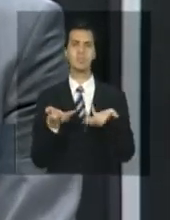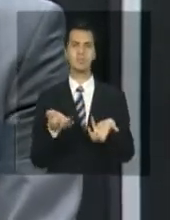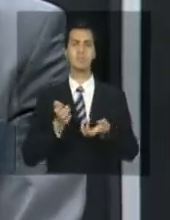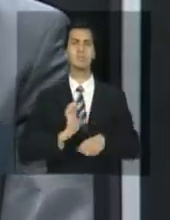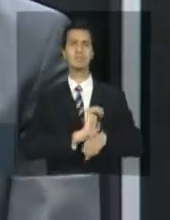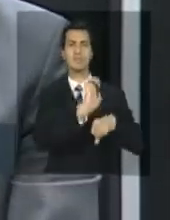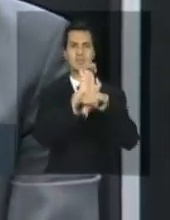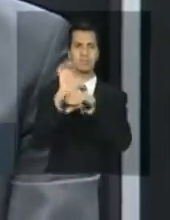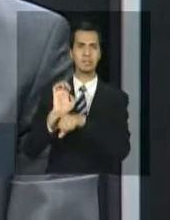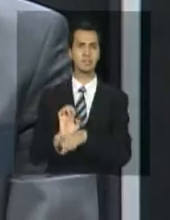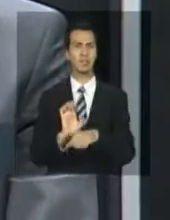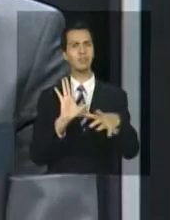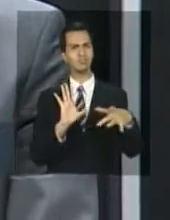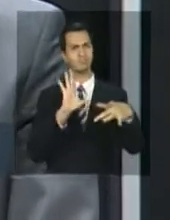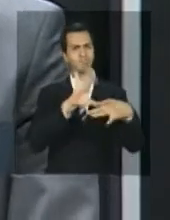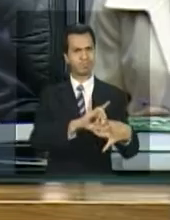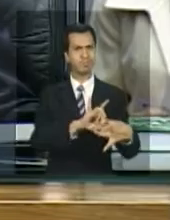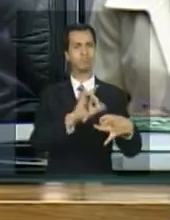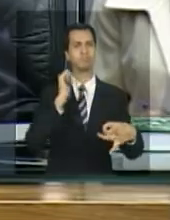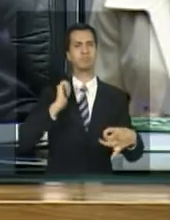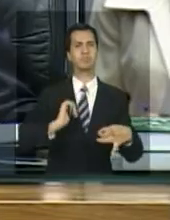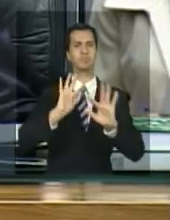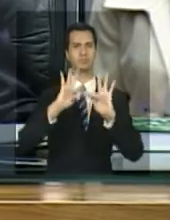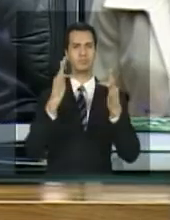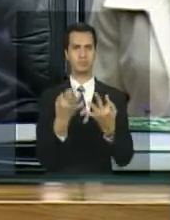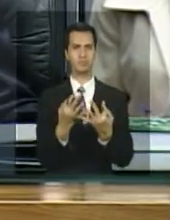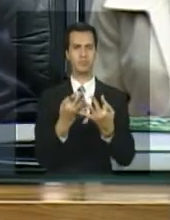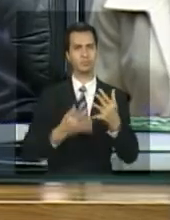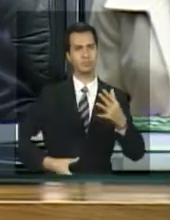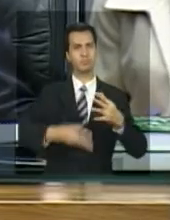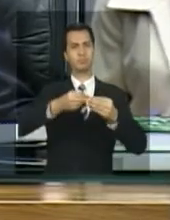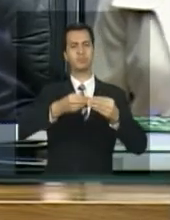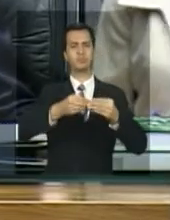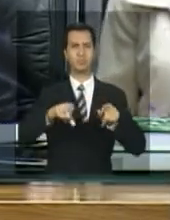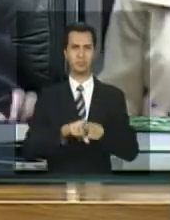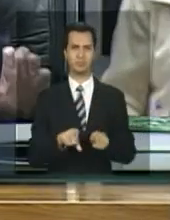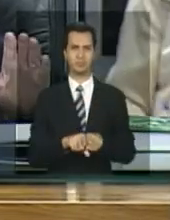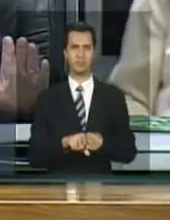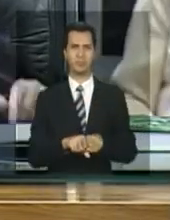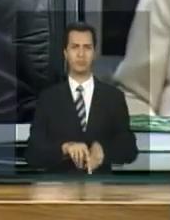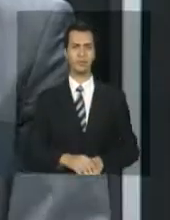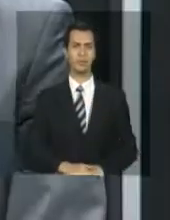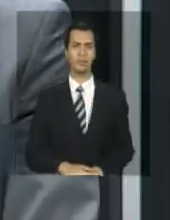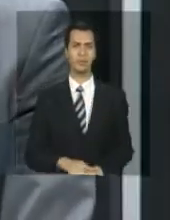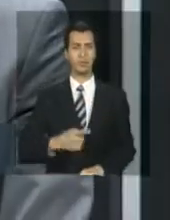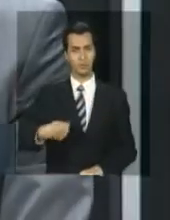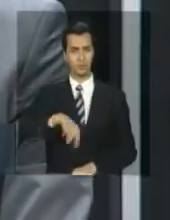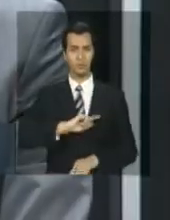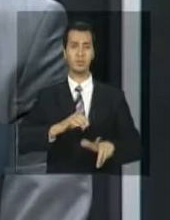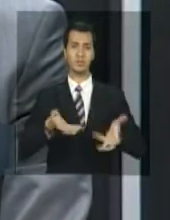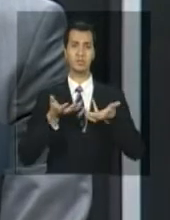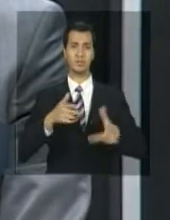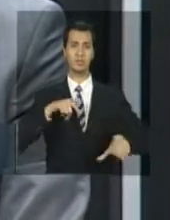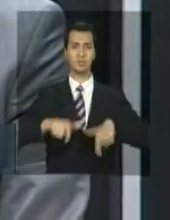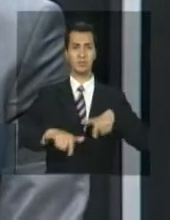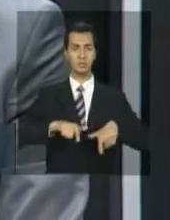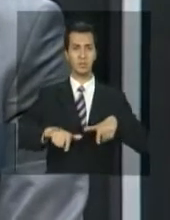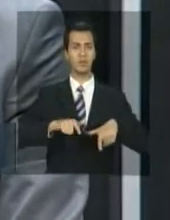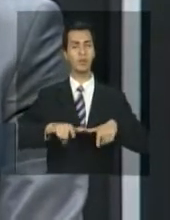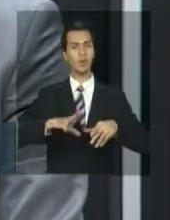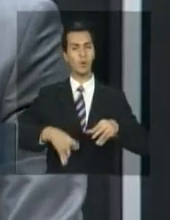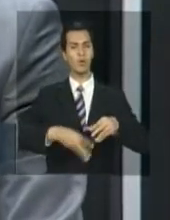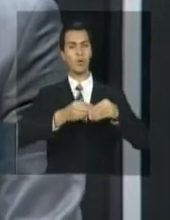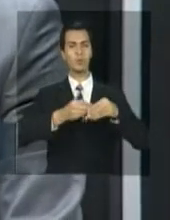mais programas estaduais de transferência de renda ao Bolsa Família, construir ações complementares pela